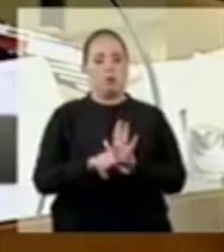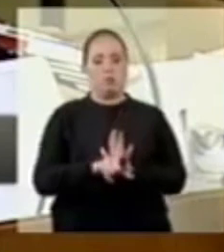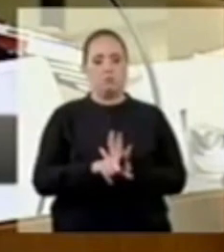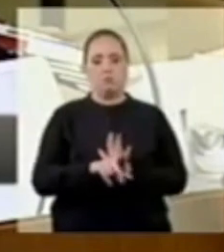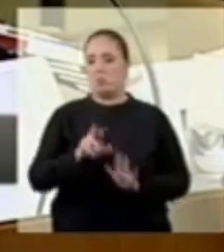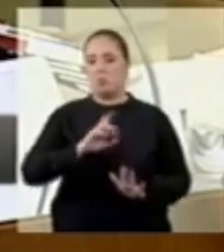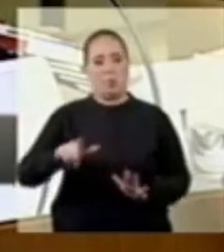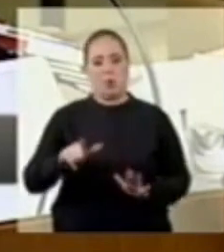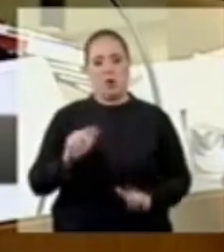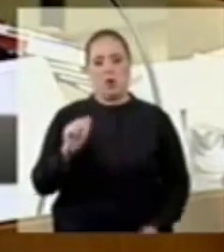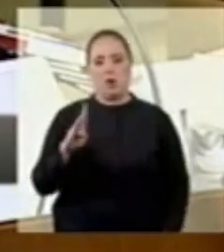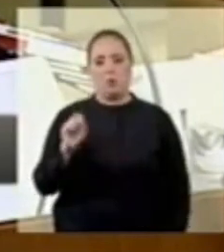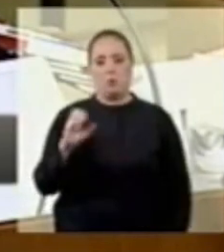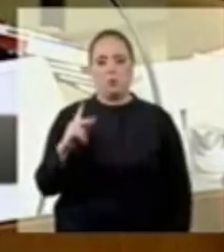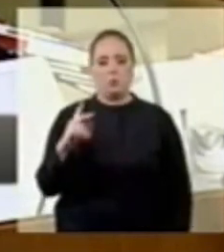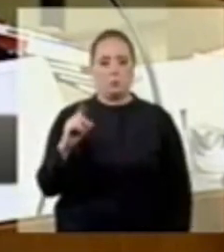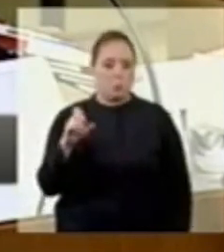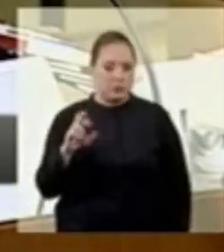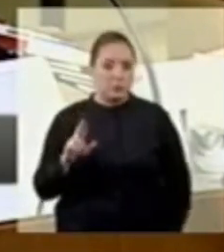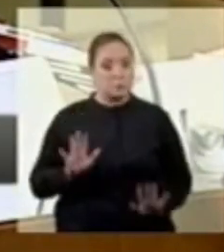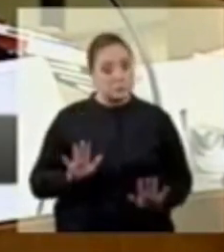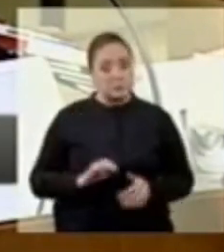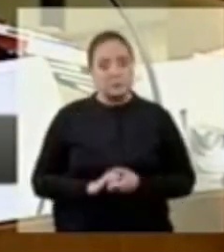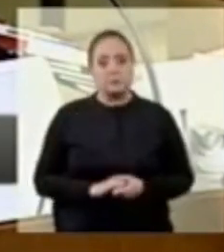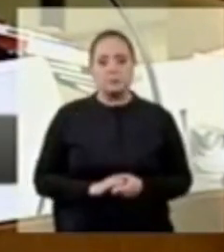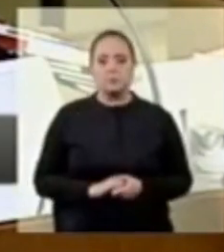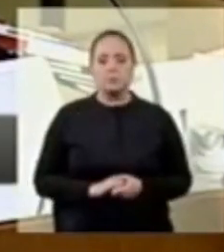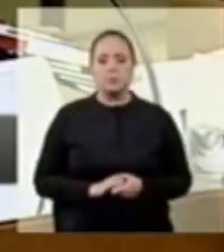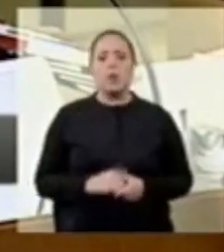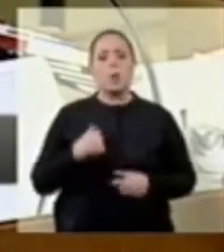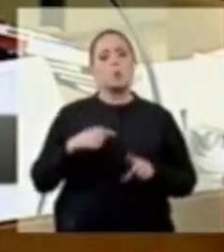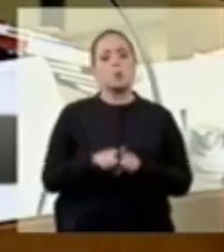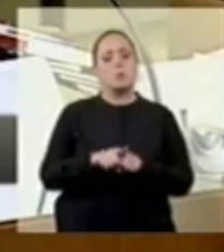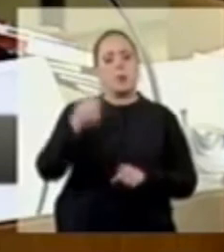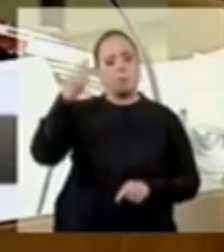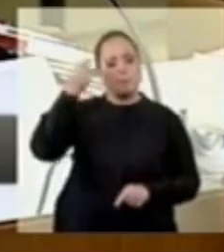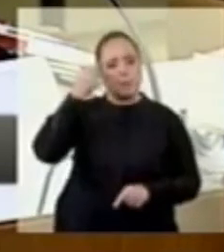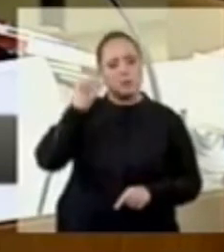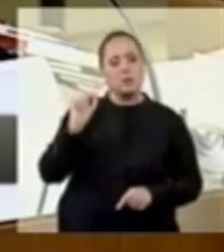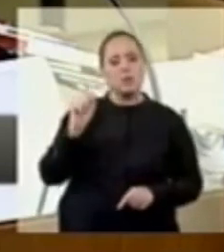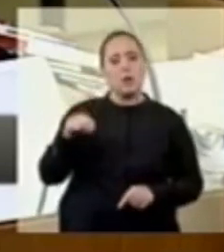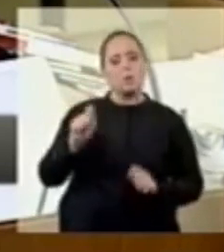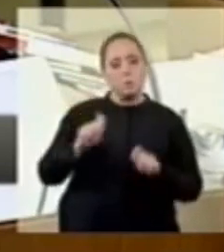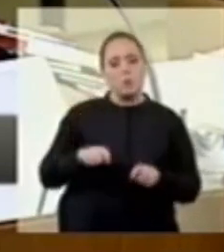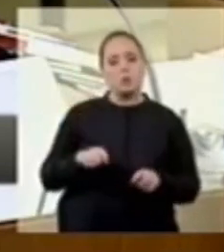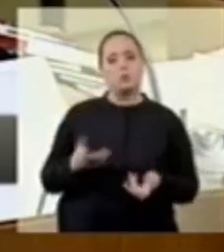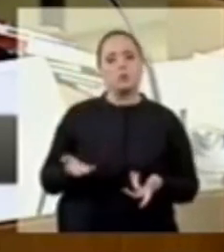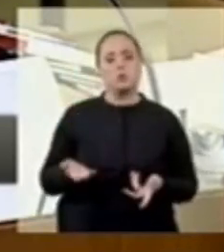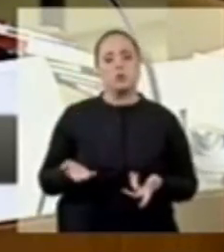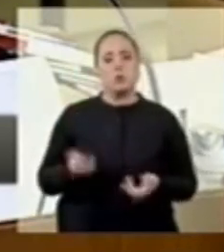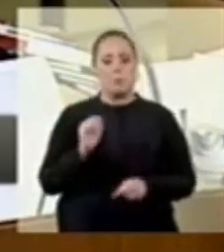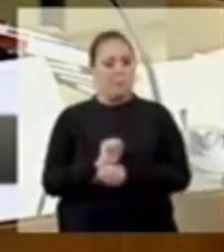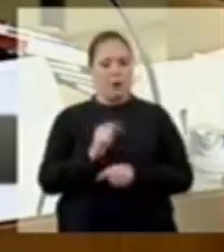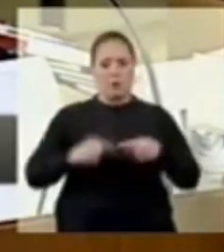abuso de poder portanto eu também penso que seria possível como propôs o eminente relator para a discussão